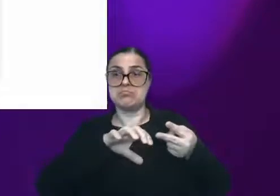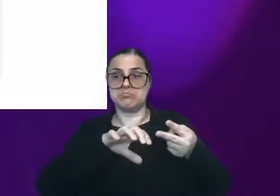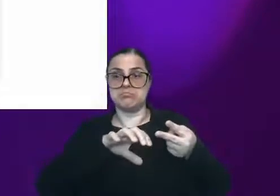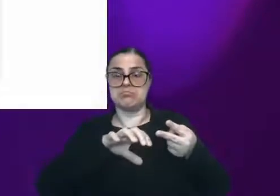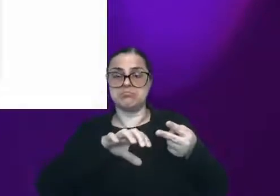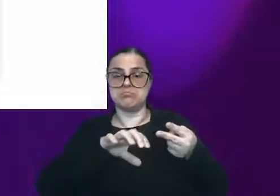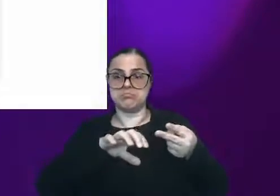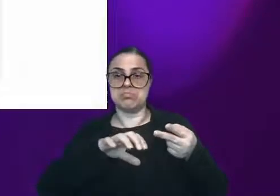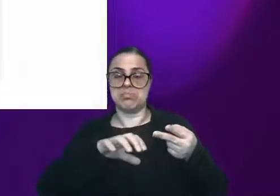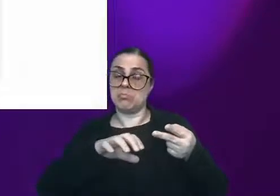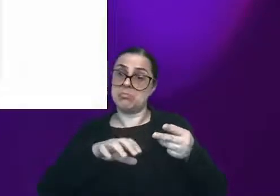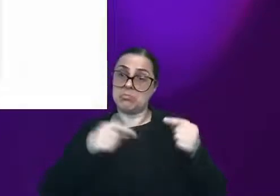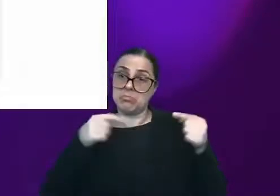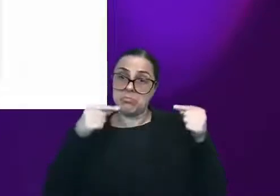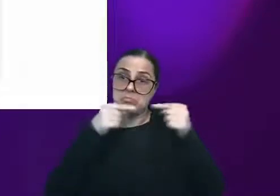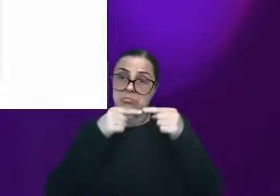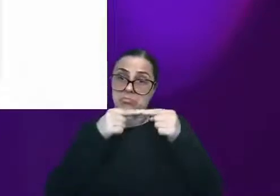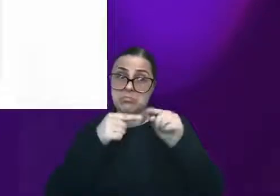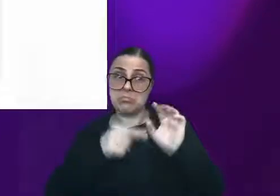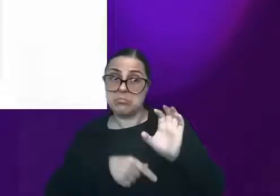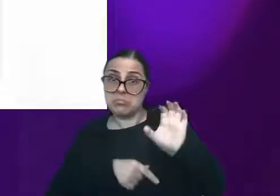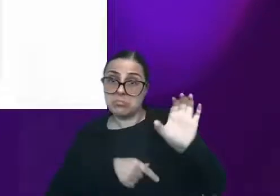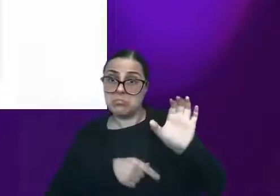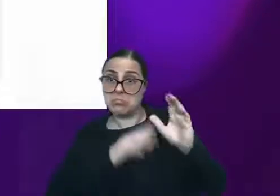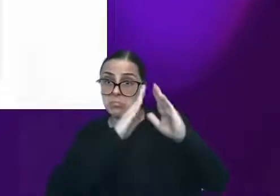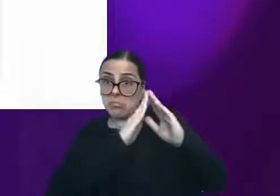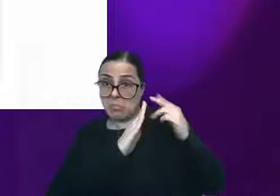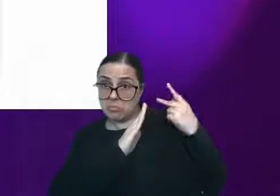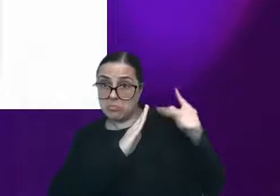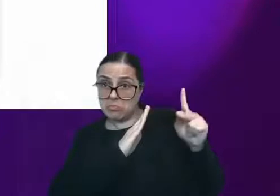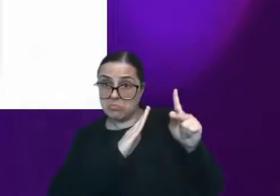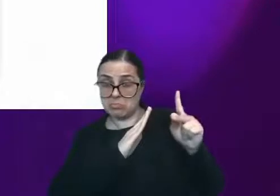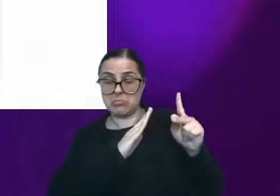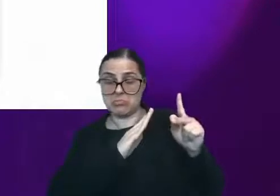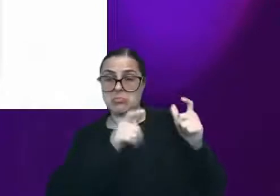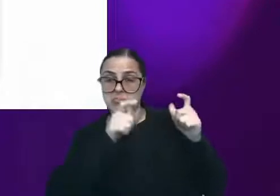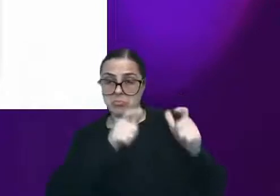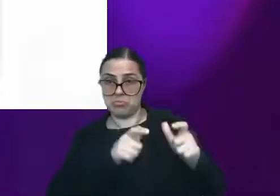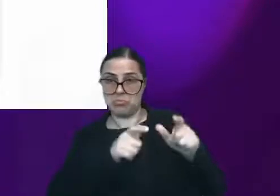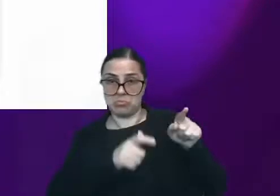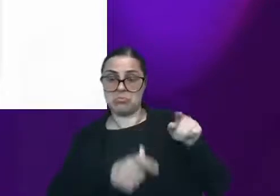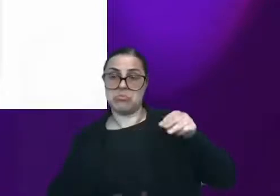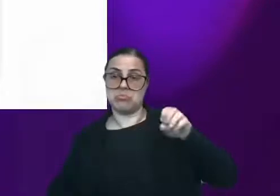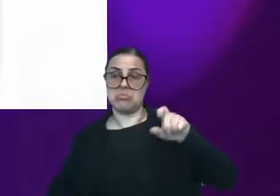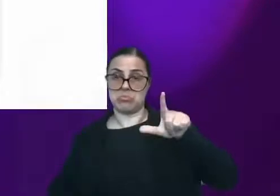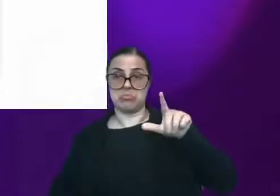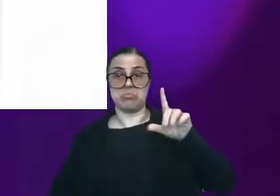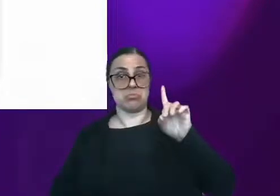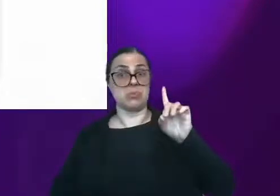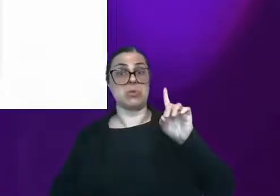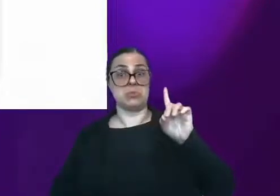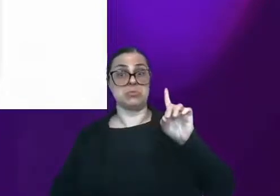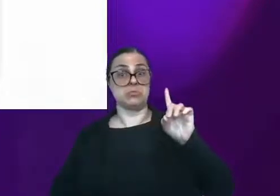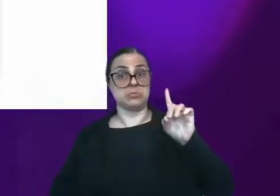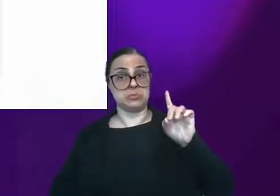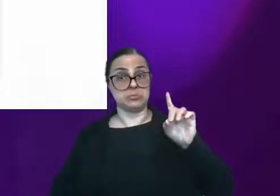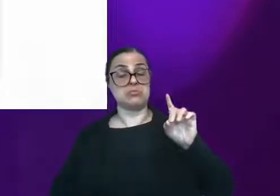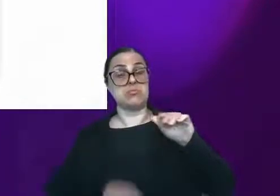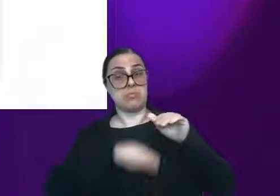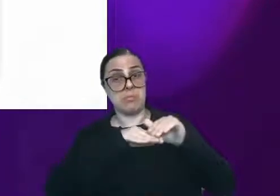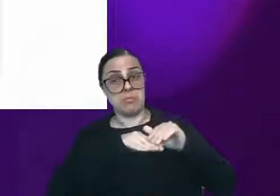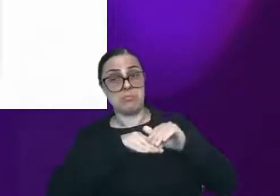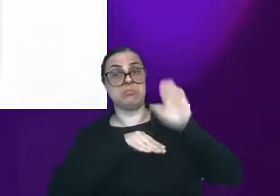regional do estado ou da região que ele está. É um MELD bastante alto, que na maioria das vezes ele acaba